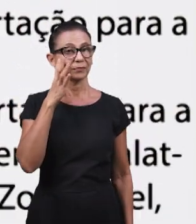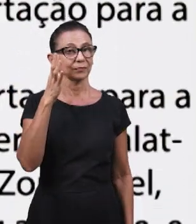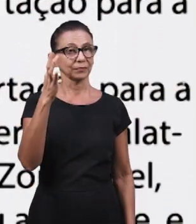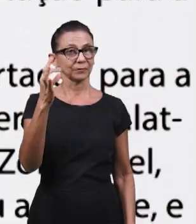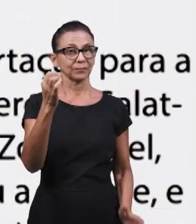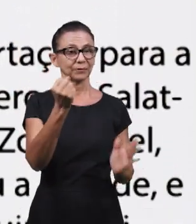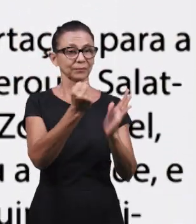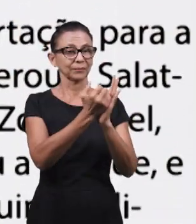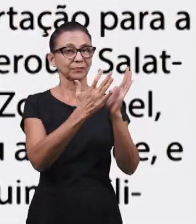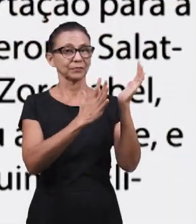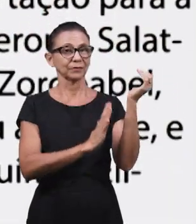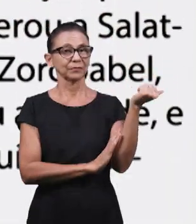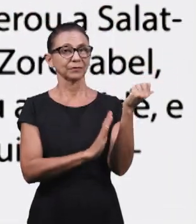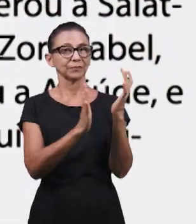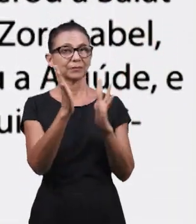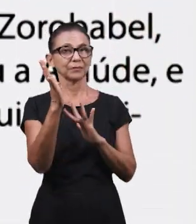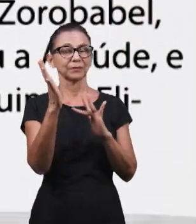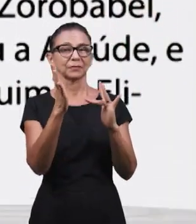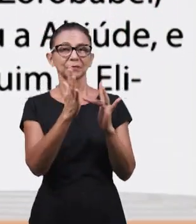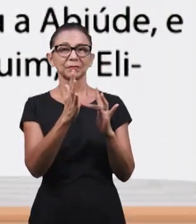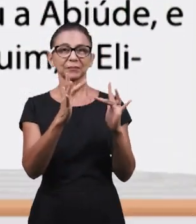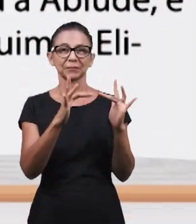de escarlata,